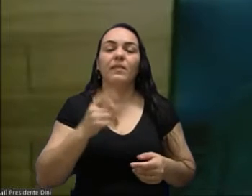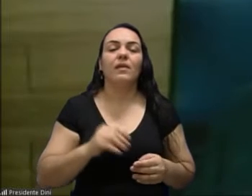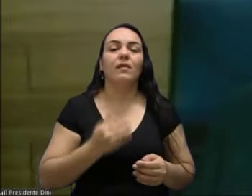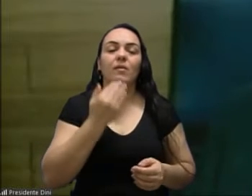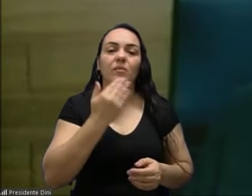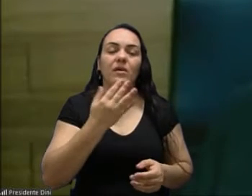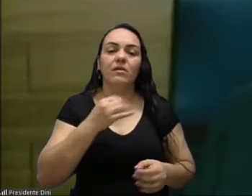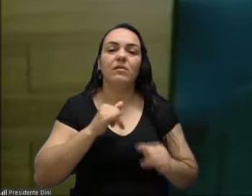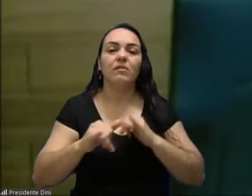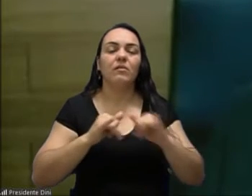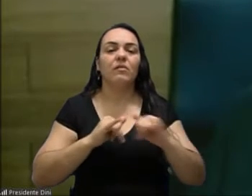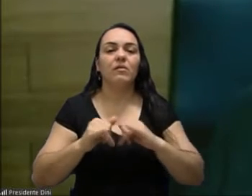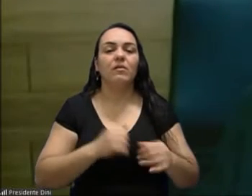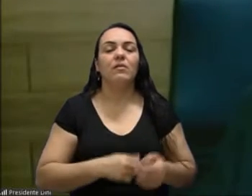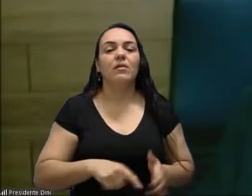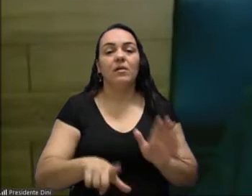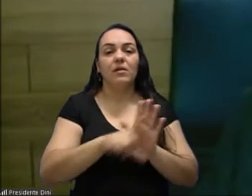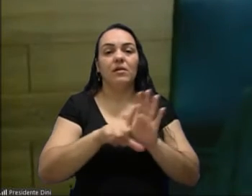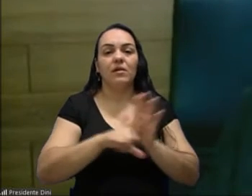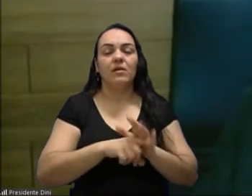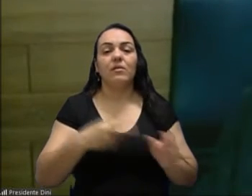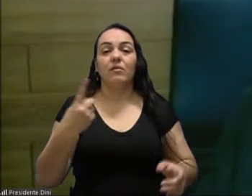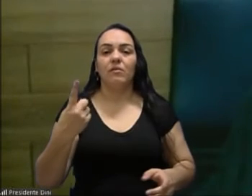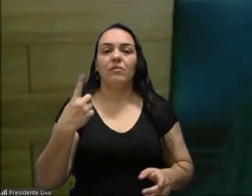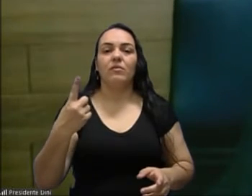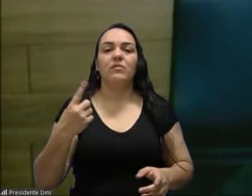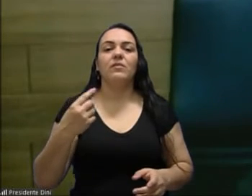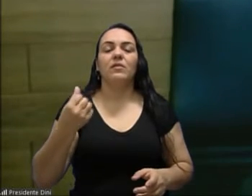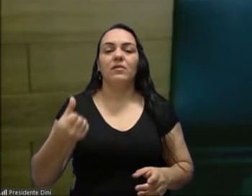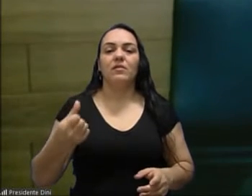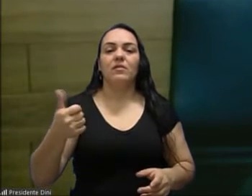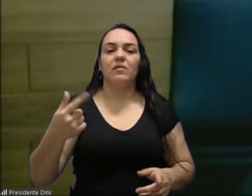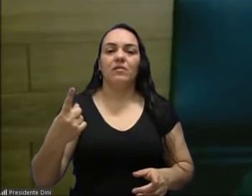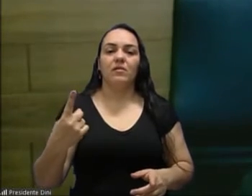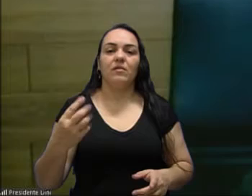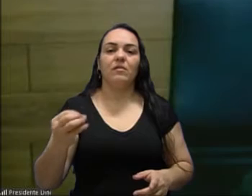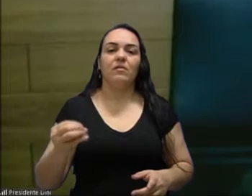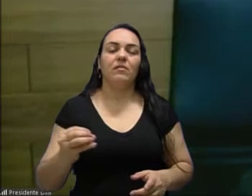sobre o cumprimento da Lei 11610, em discussão, tem a palavra, bom dia, vereadora.